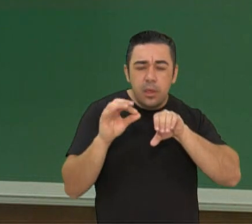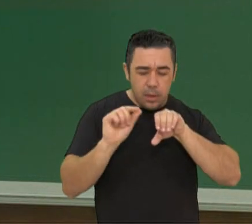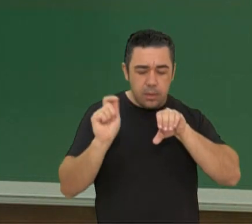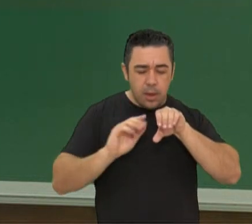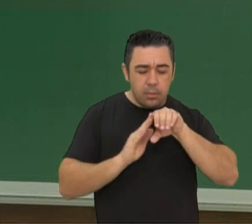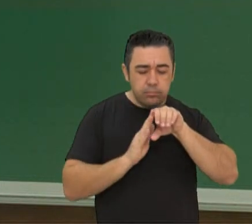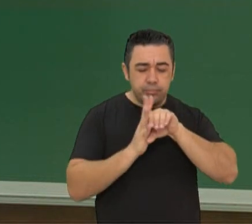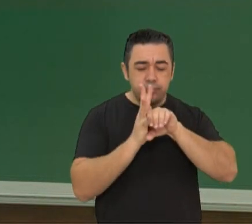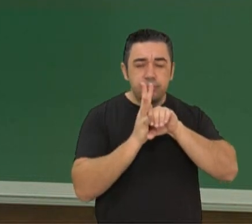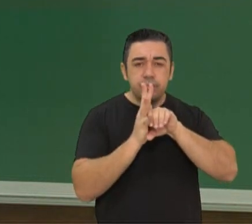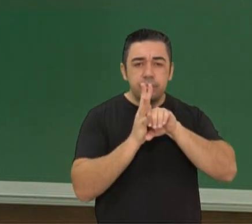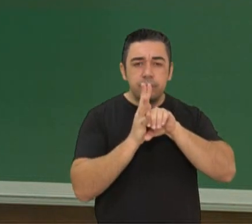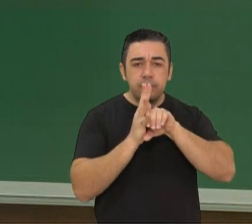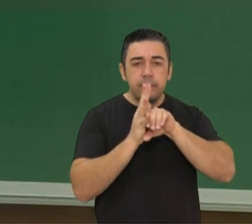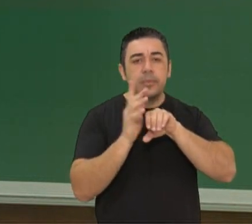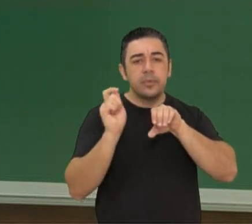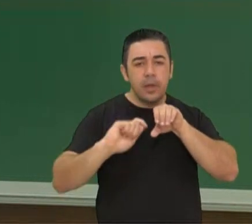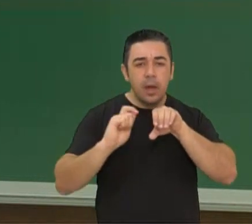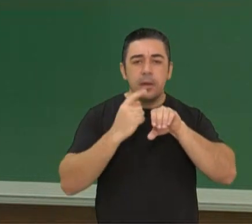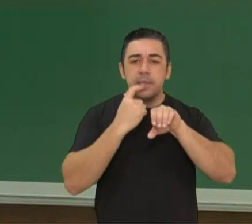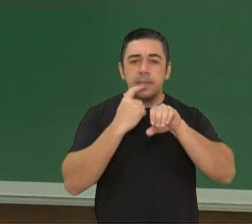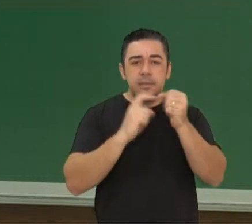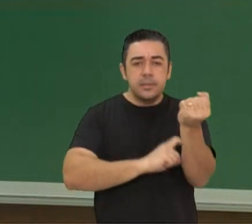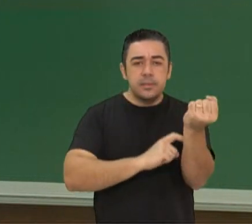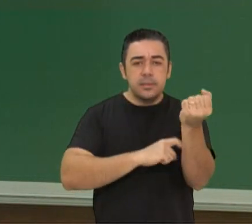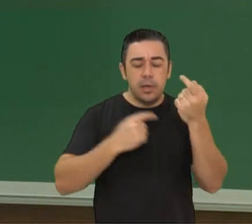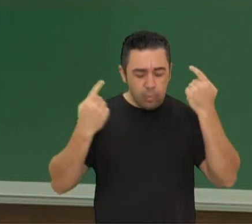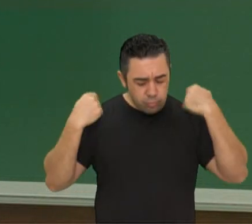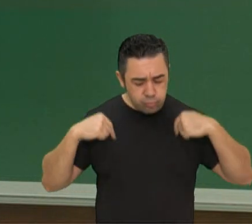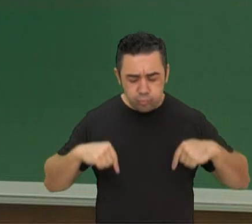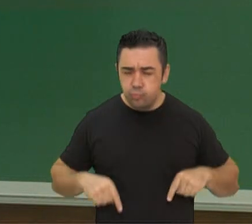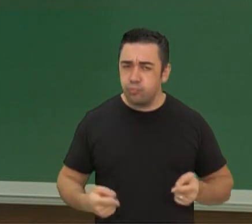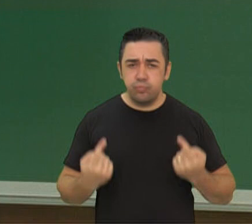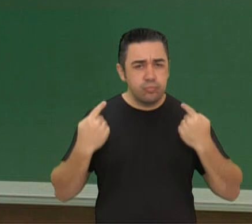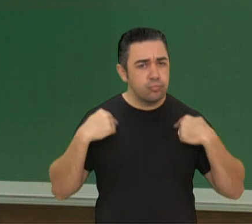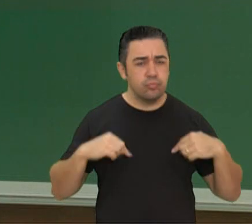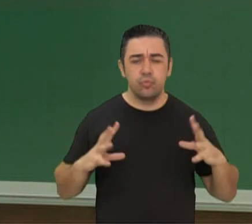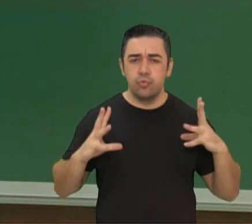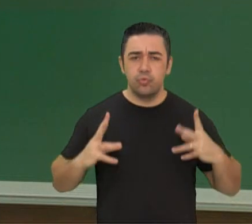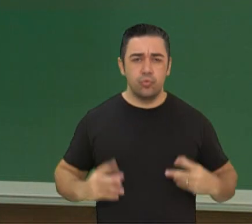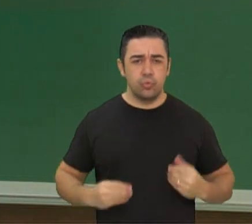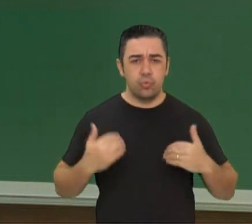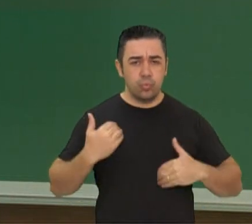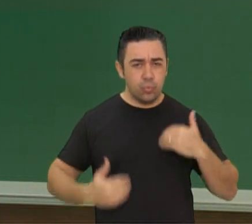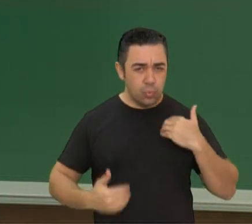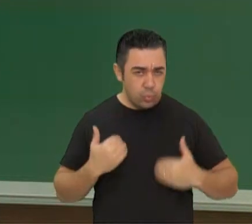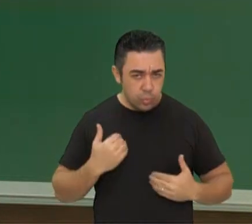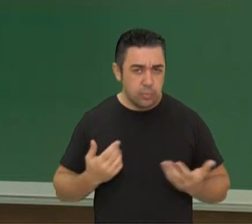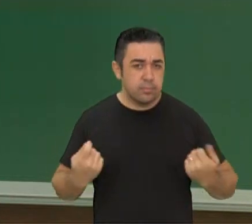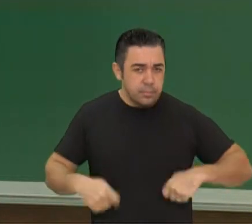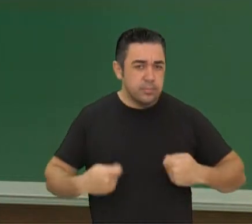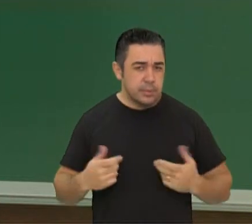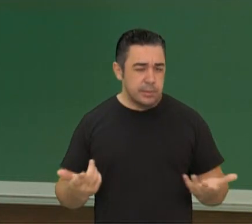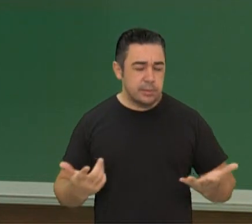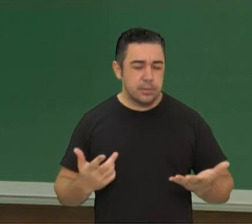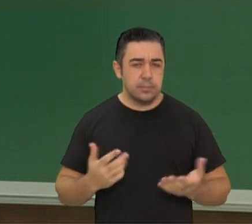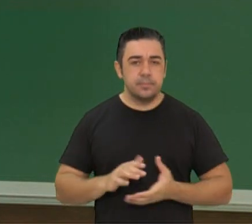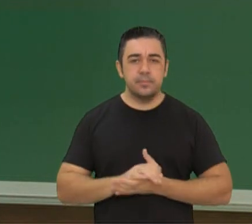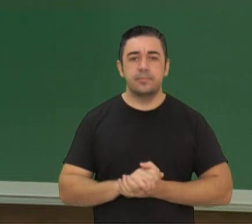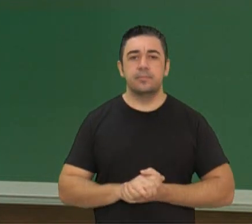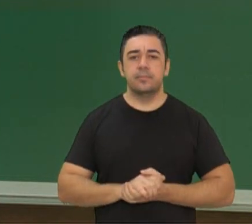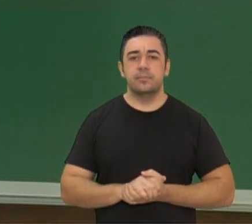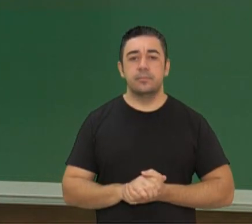lá na corrente sanguínea. Daí é só o sangue levar para todas as partes do nosso corpo que precisam daquele